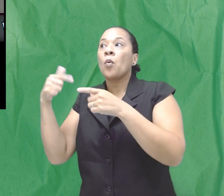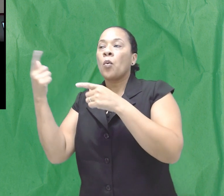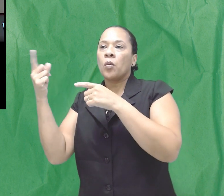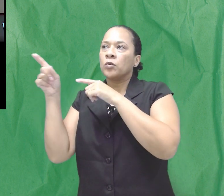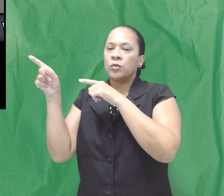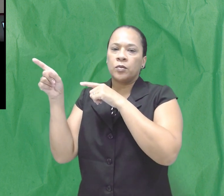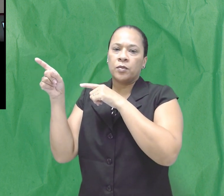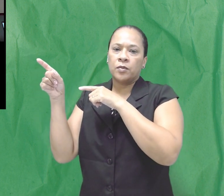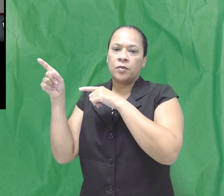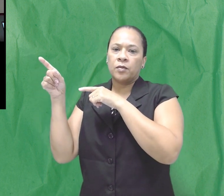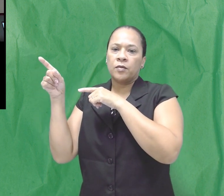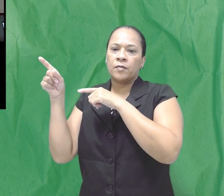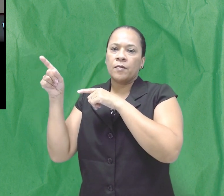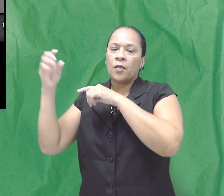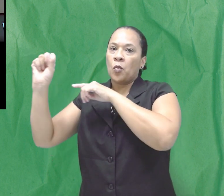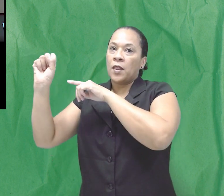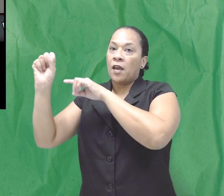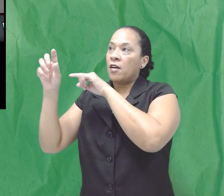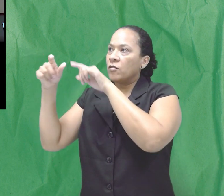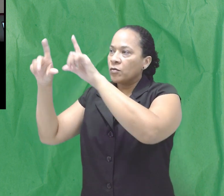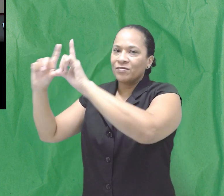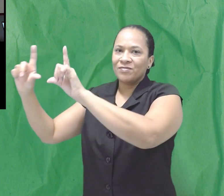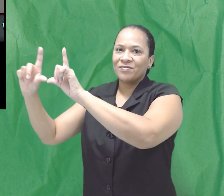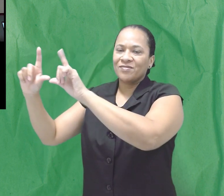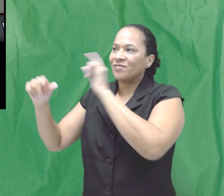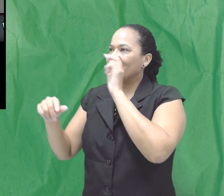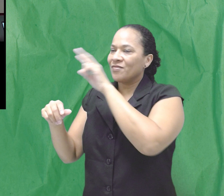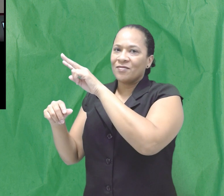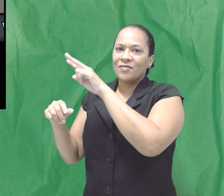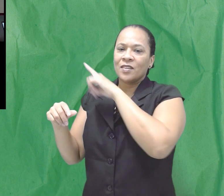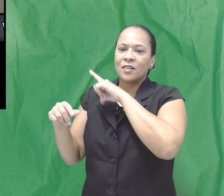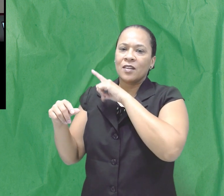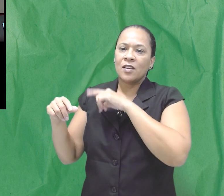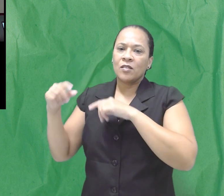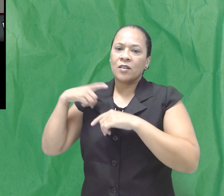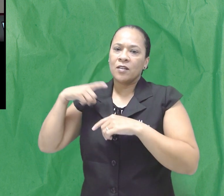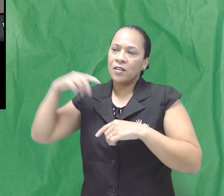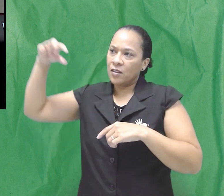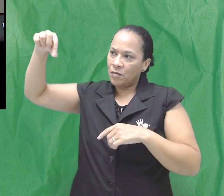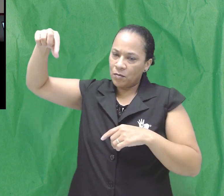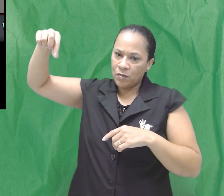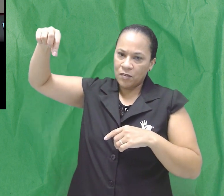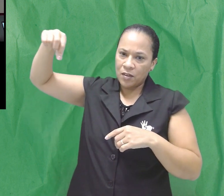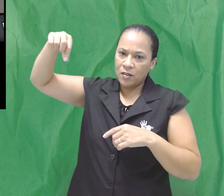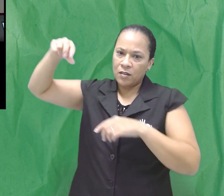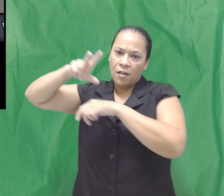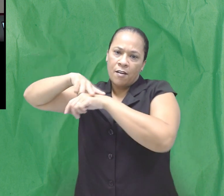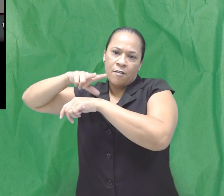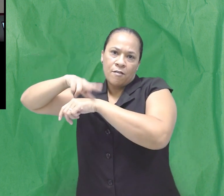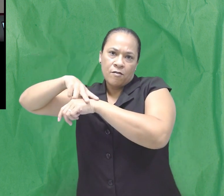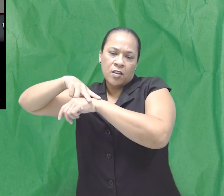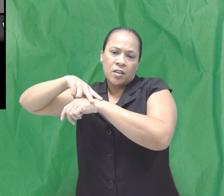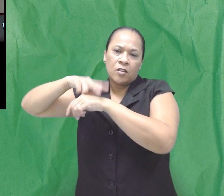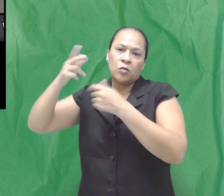né, são as provetas, que podem ser de vidro ou de plástico e apresentam tamanhos